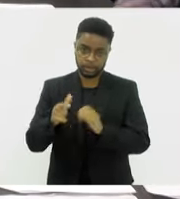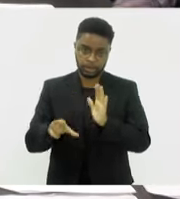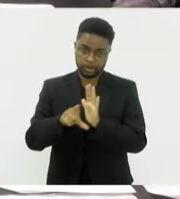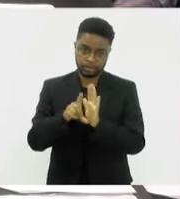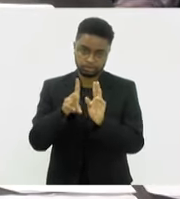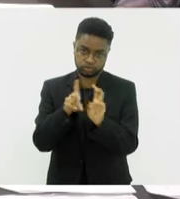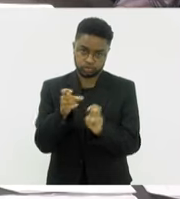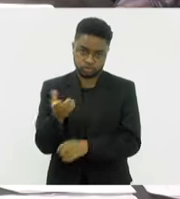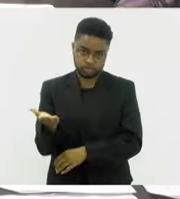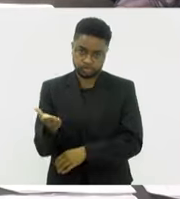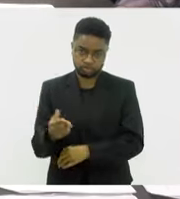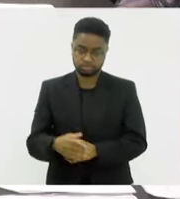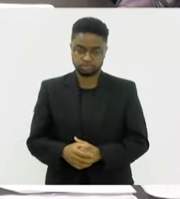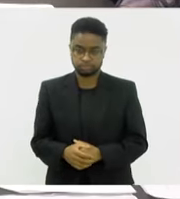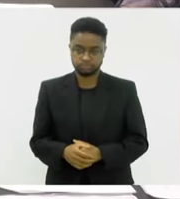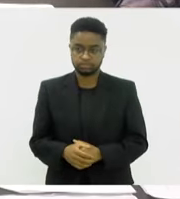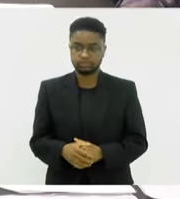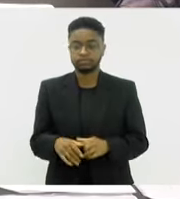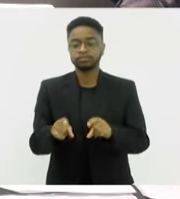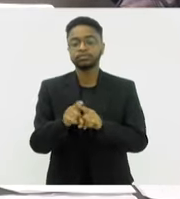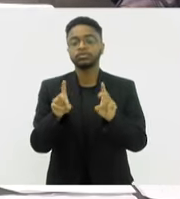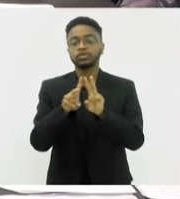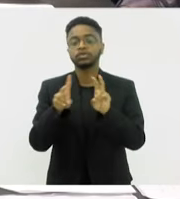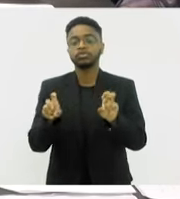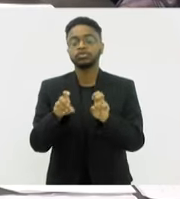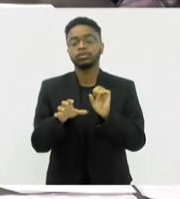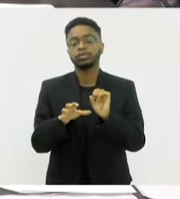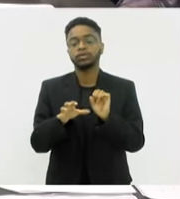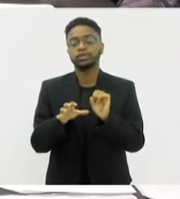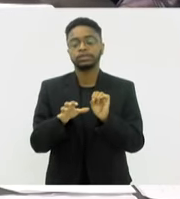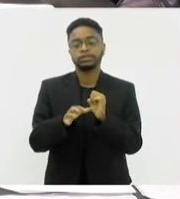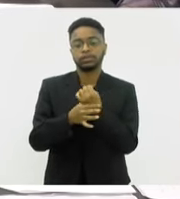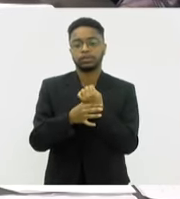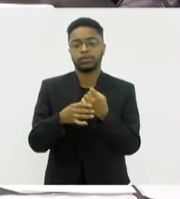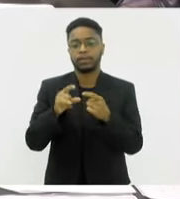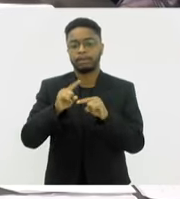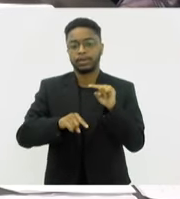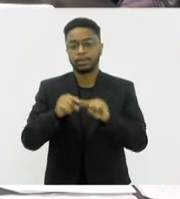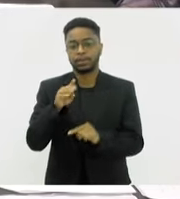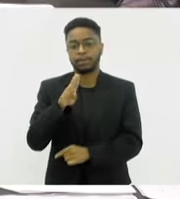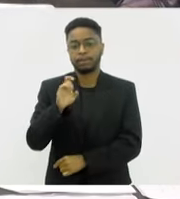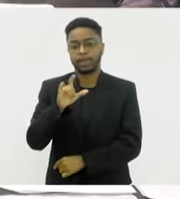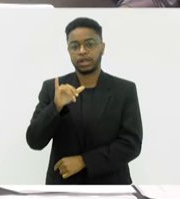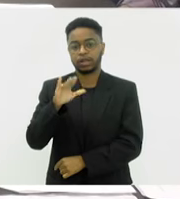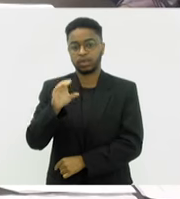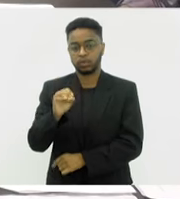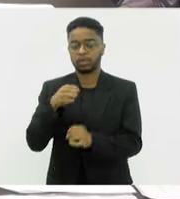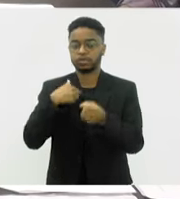temas. Essa questão da segurança de material bélico é isso que eu falei anteriormente.